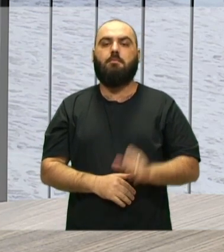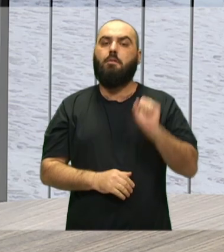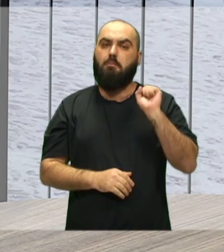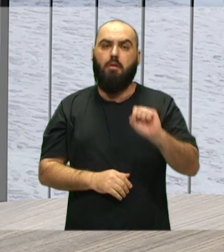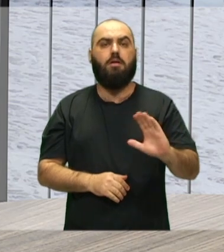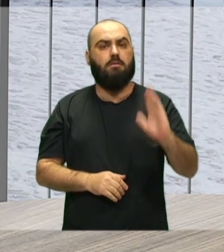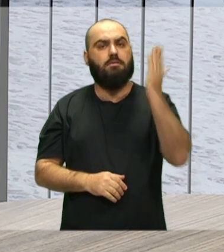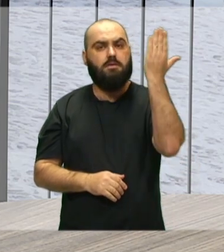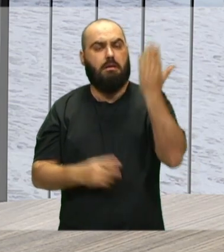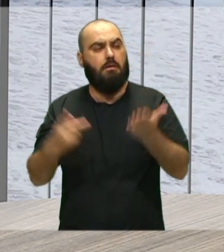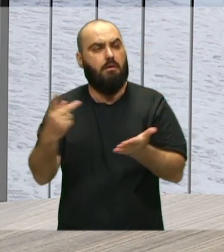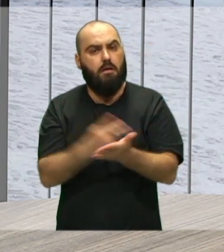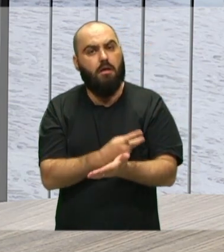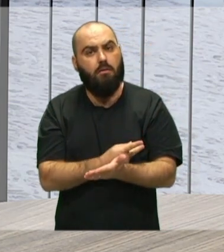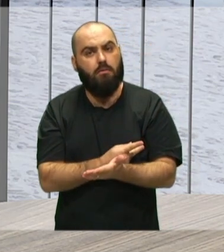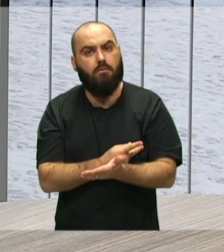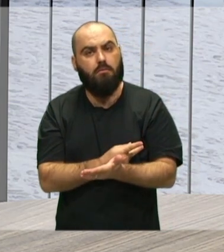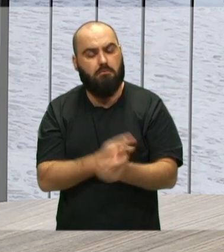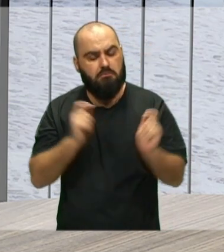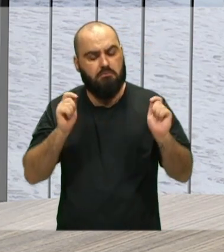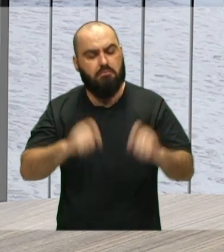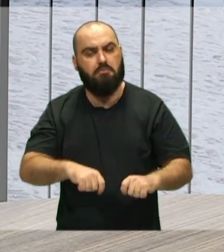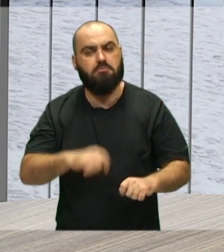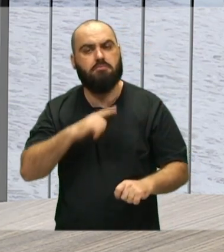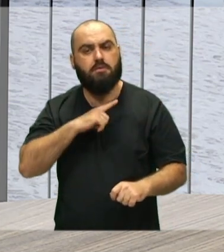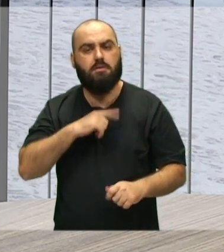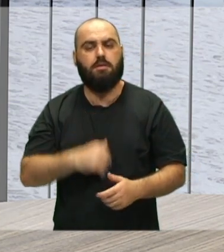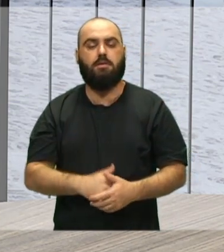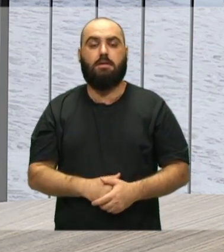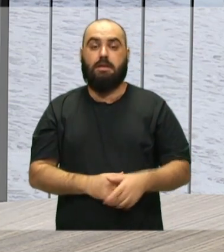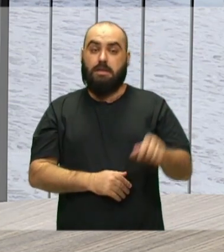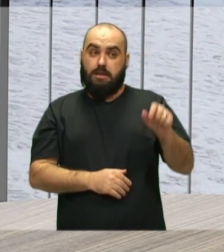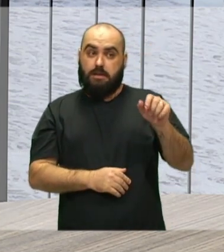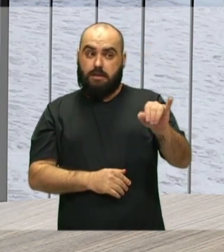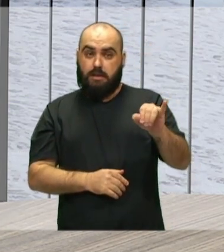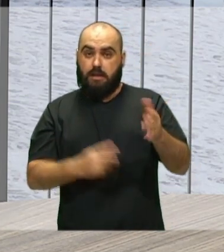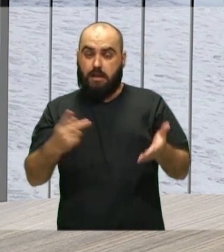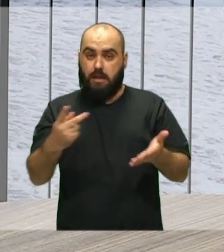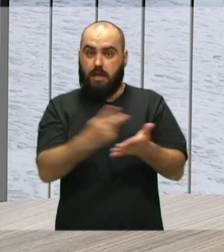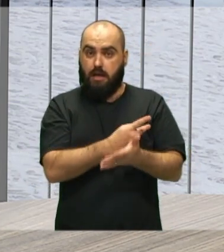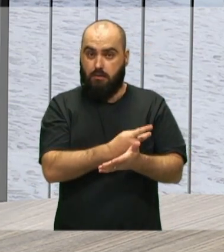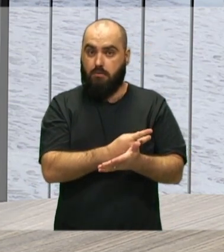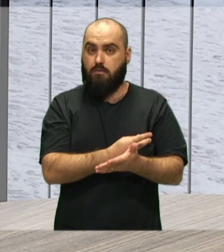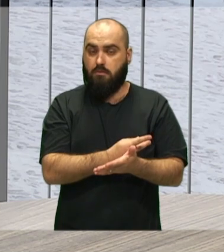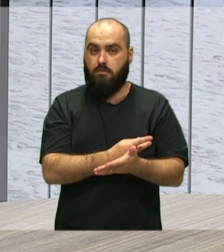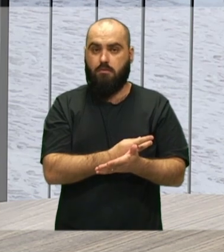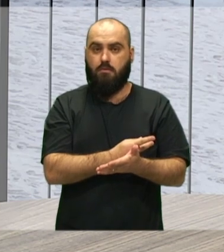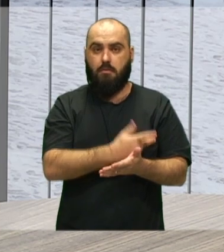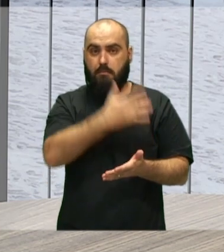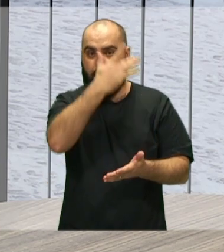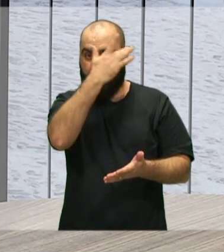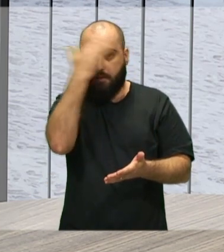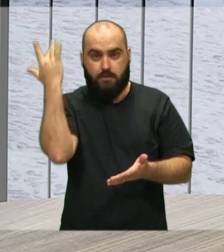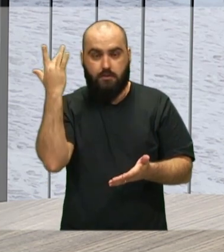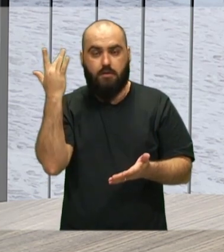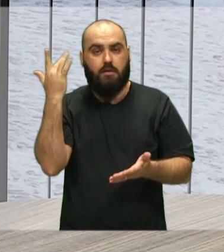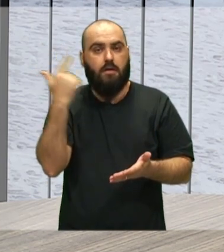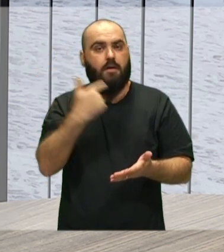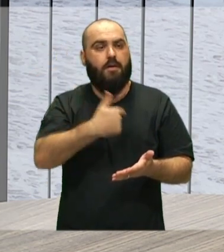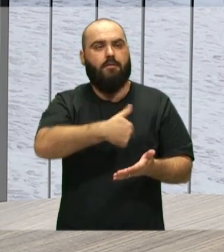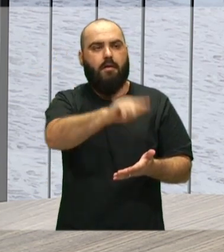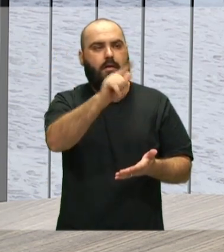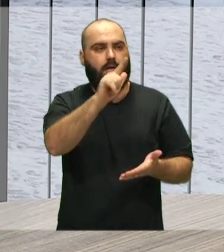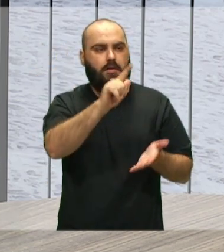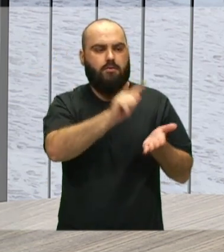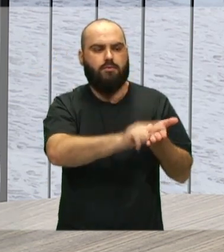ocorrer erros. Pode ocorrer erros. Se esse erro acontecer, não estou dizendo que a pessoa tem que passar um paninho na cabeça,